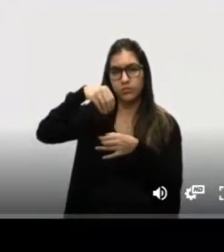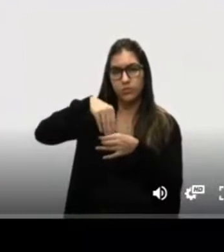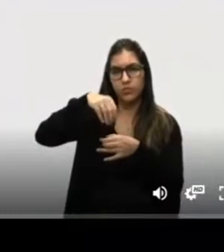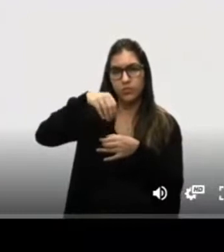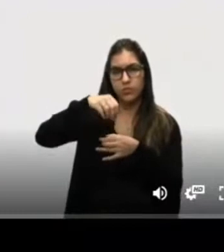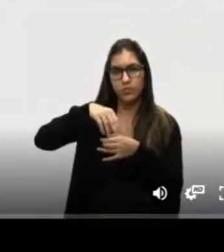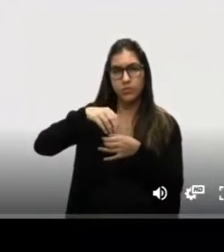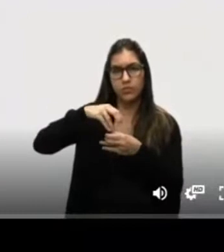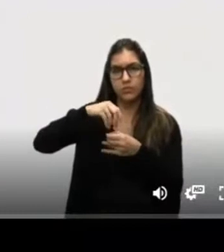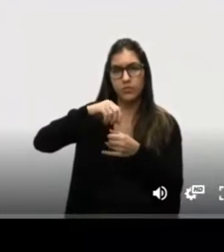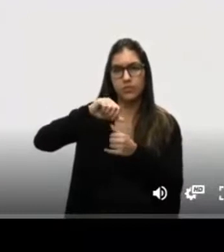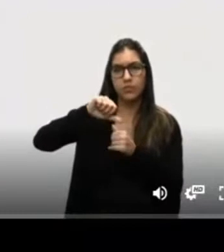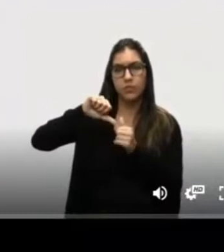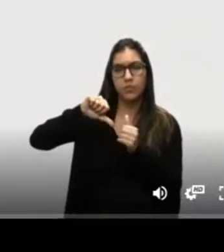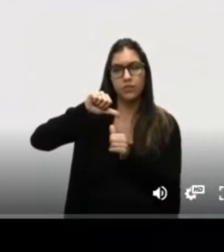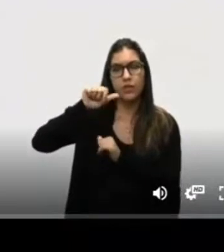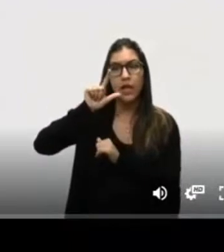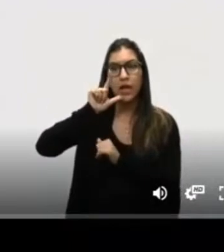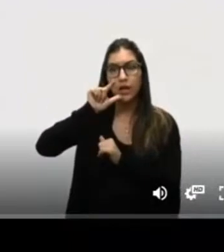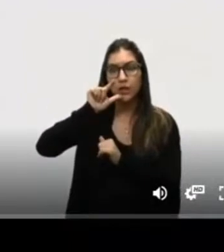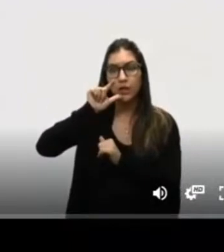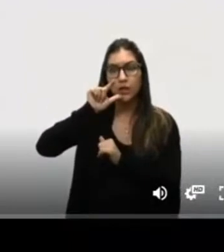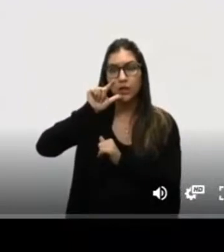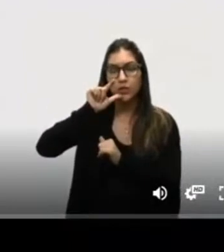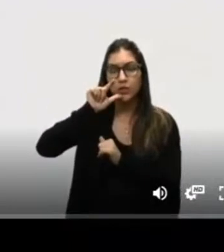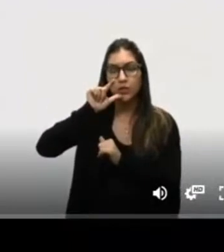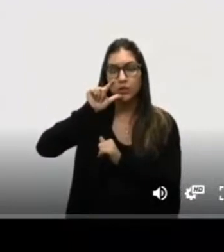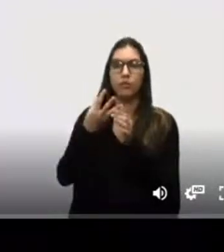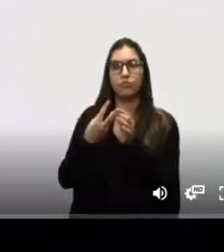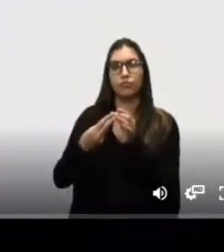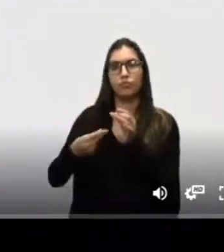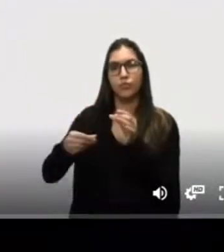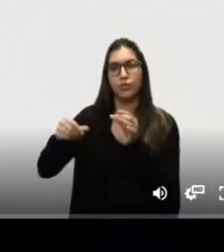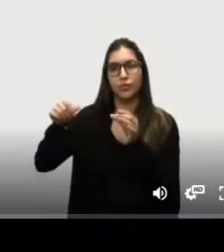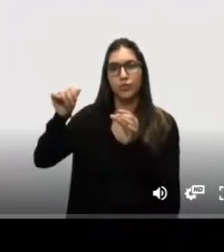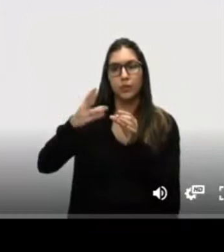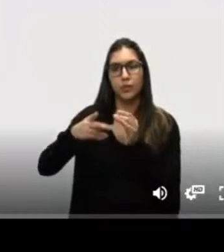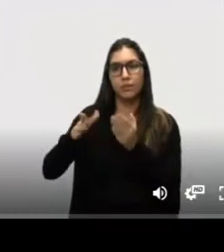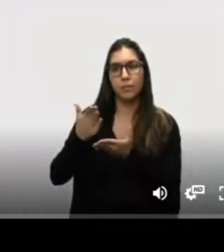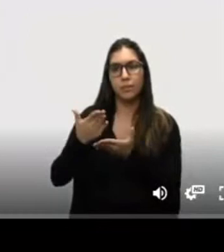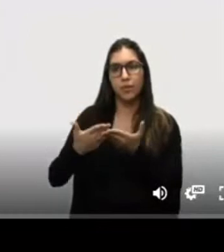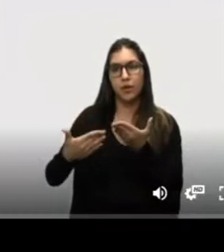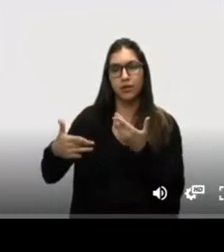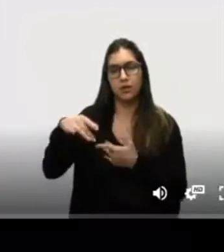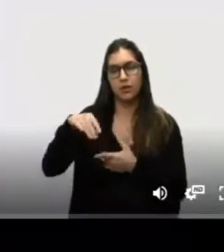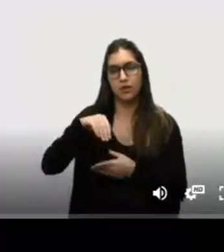estado líquido, ele vai se perder dentro